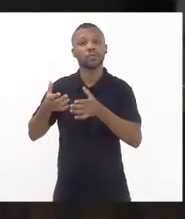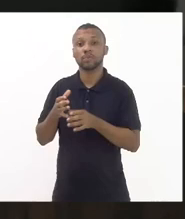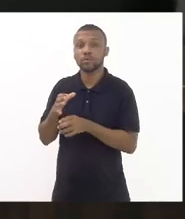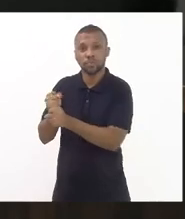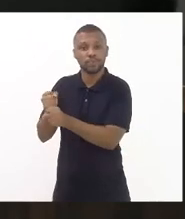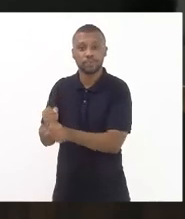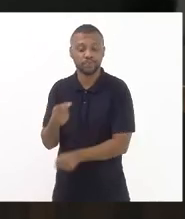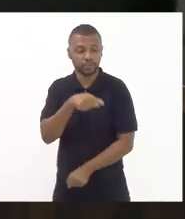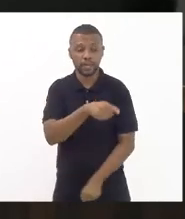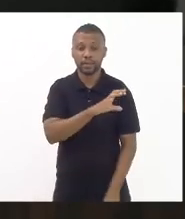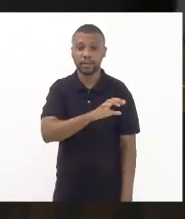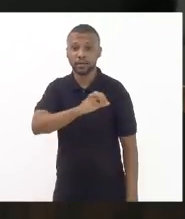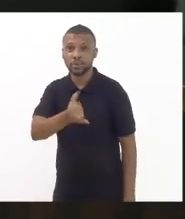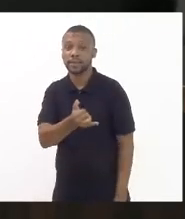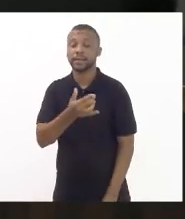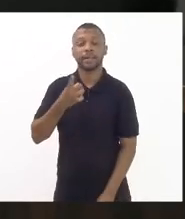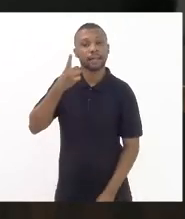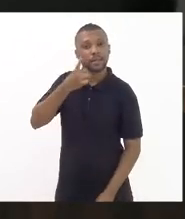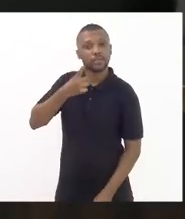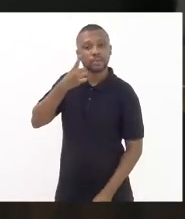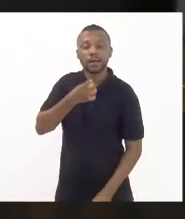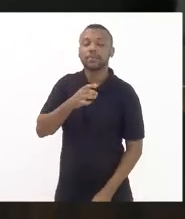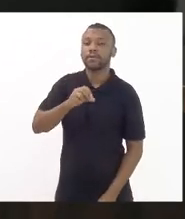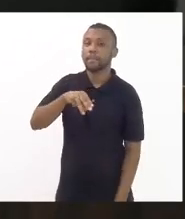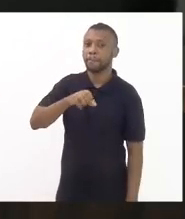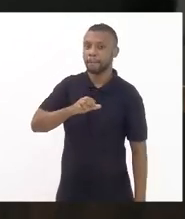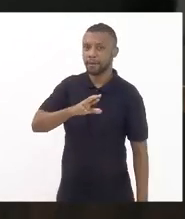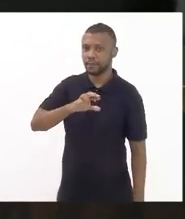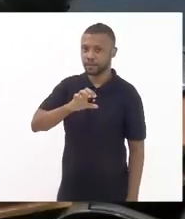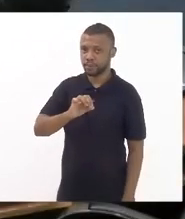Constituição e Justiça, deputado Márcio Pacheco.